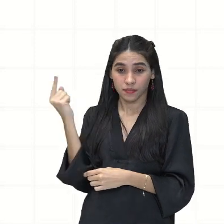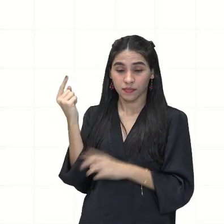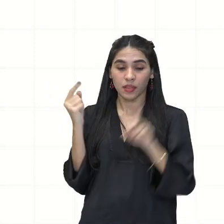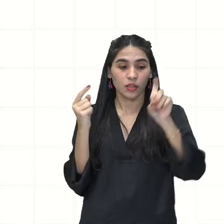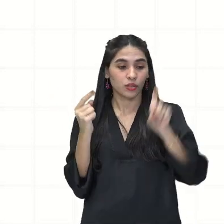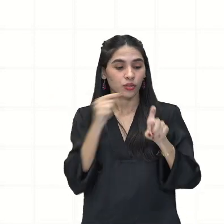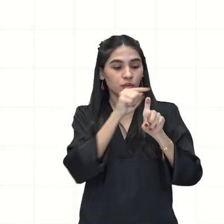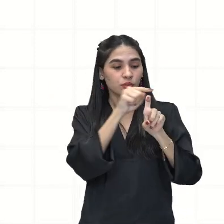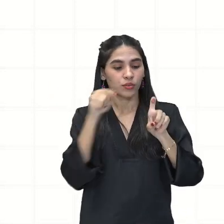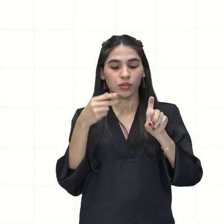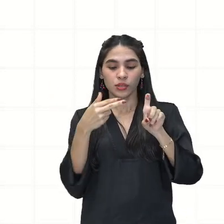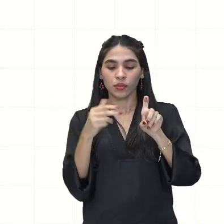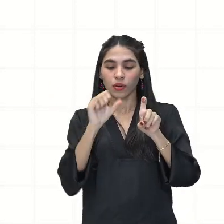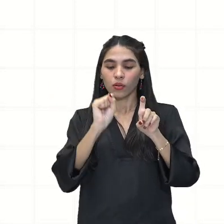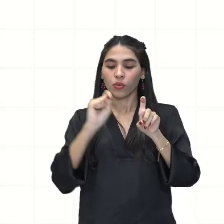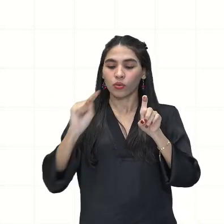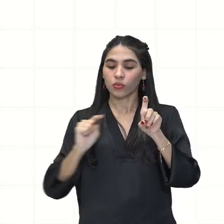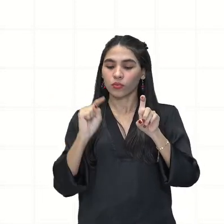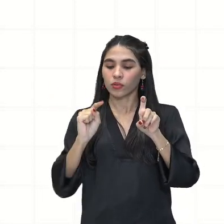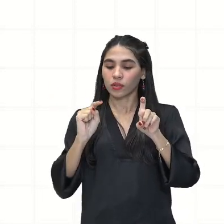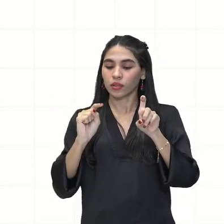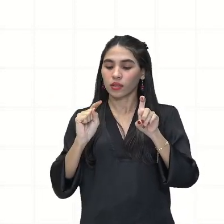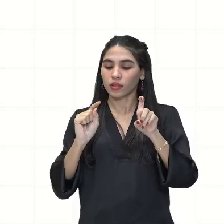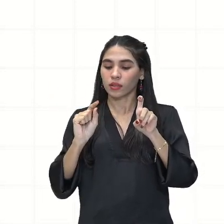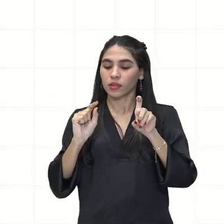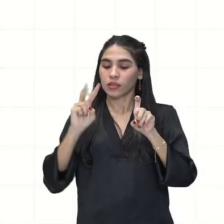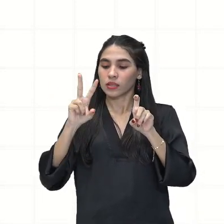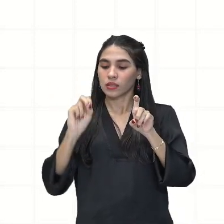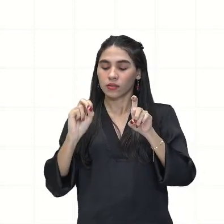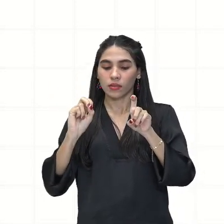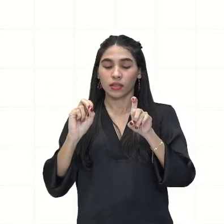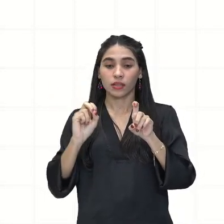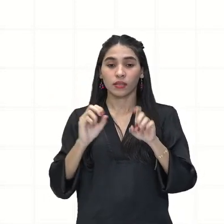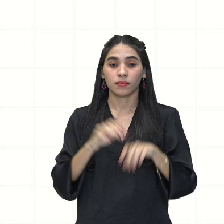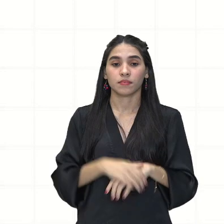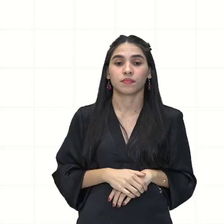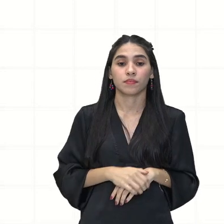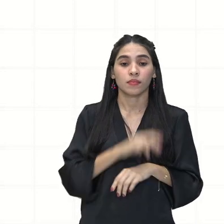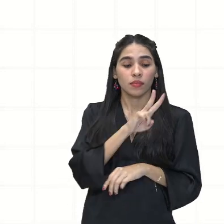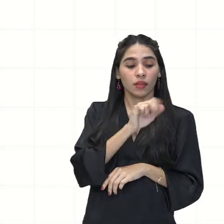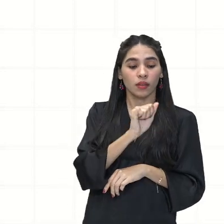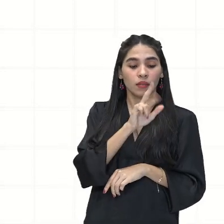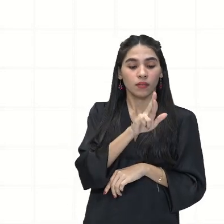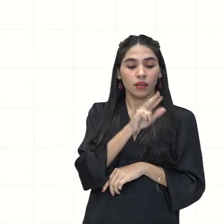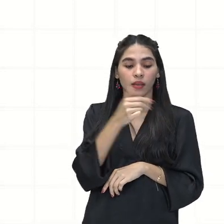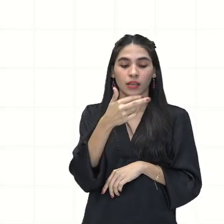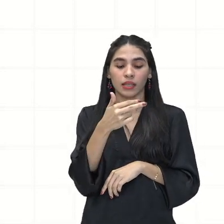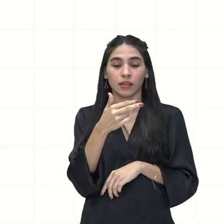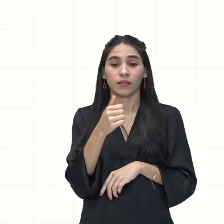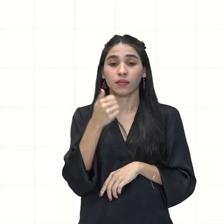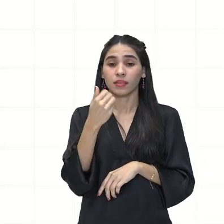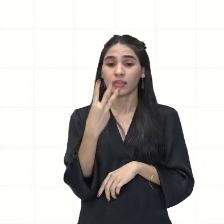aqui, foi 8,50 e a variância